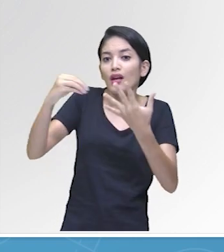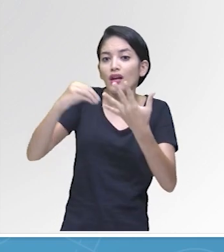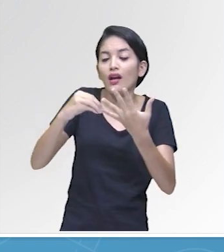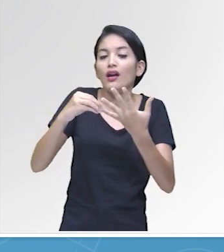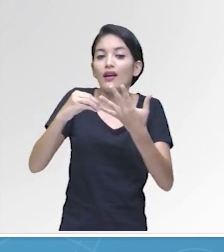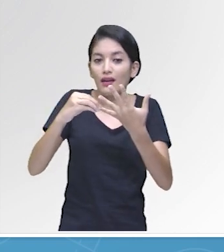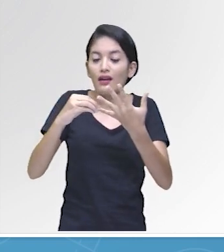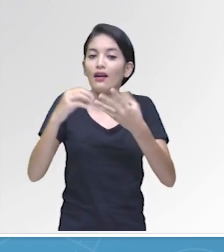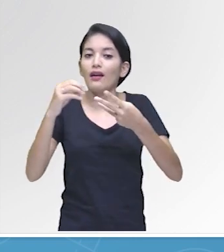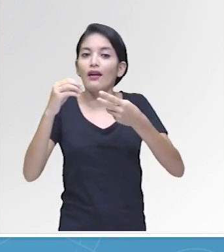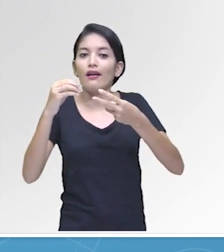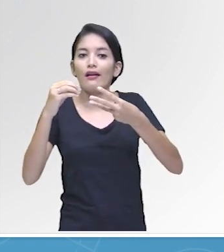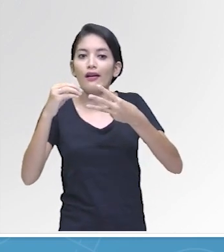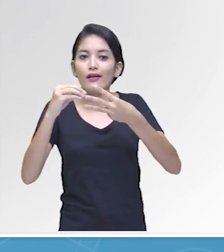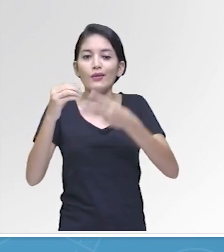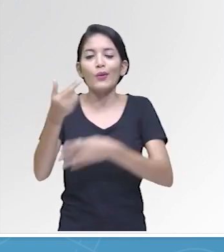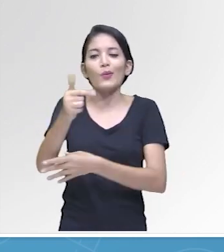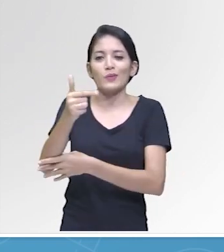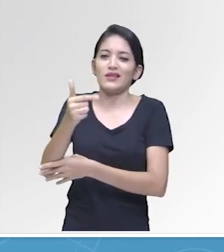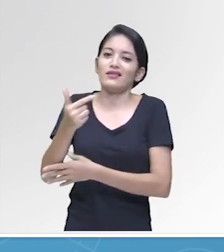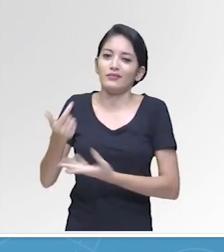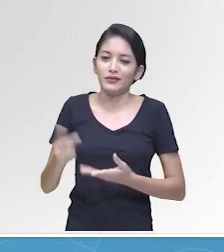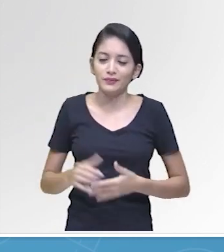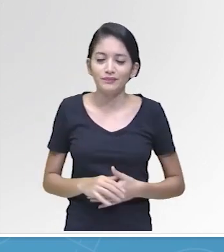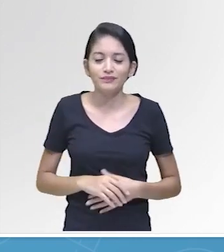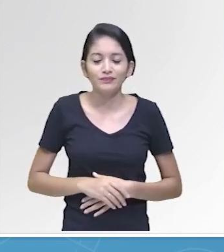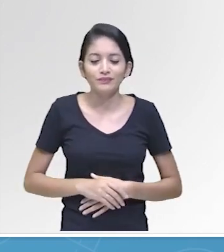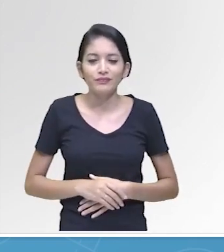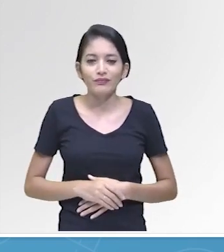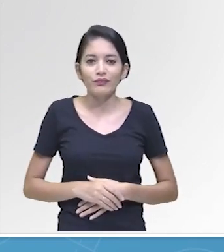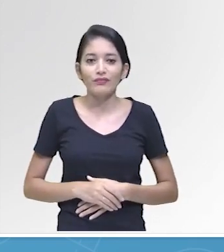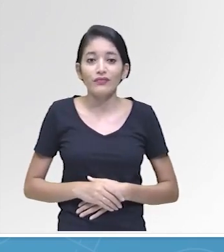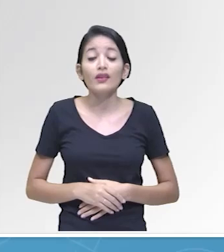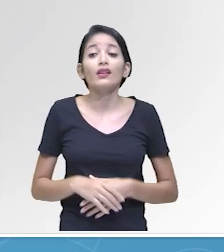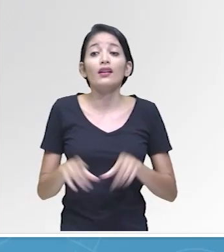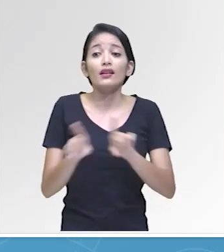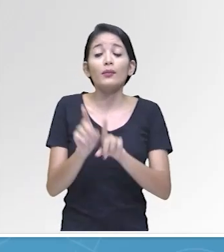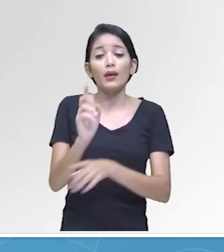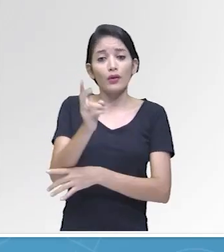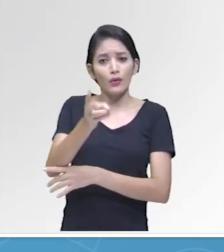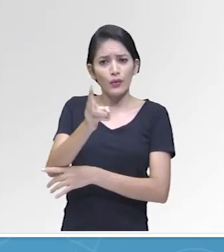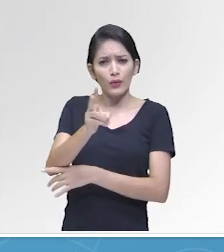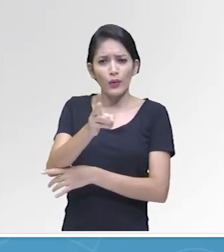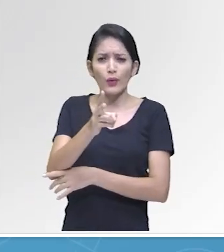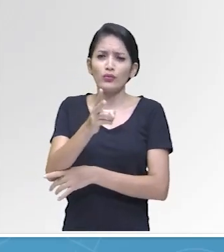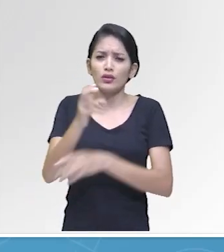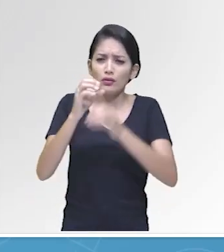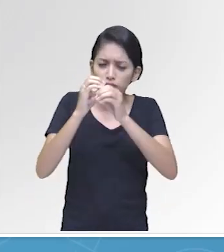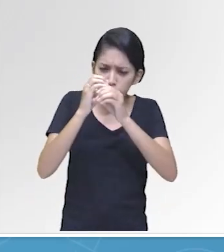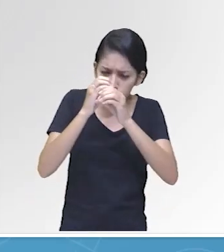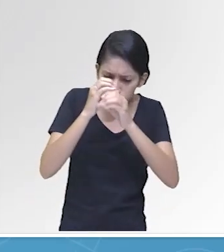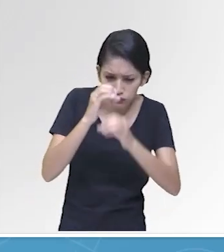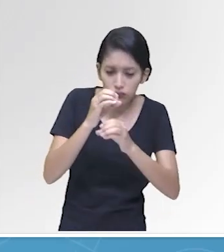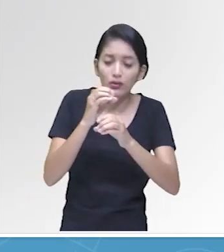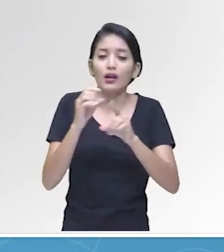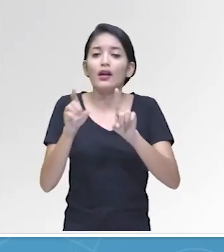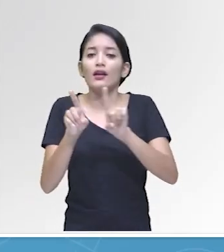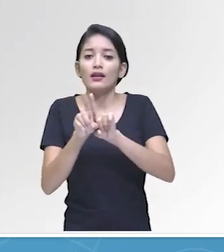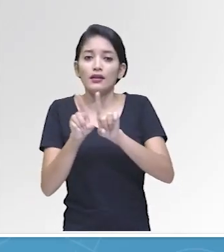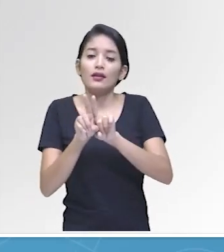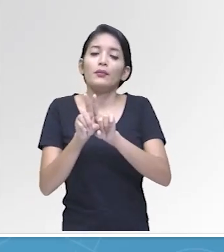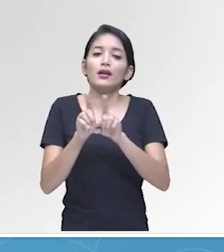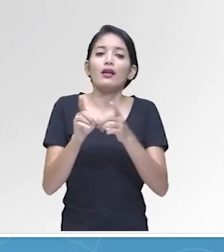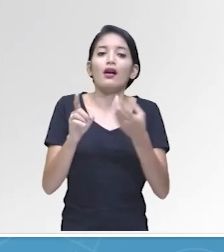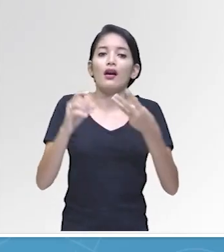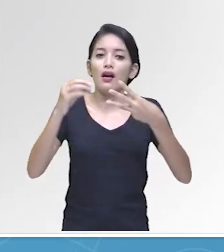animal, não precisamos ter os plastos. Aí vamos continuar aí com uma visão microscópica, tanto da célula animal